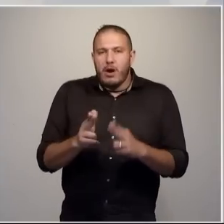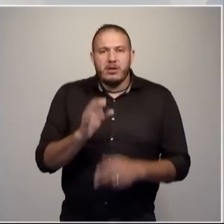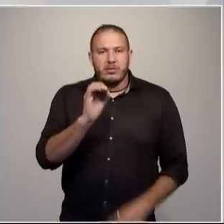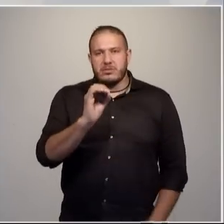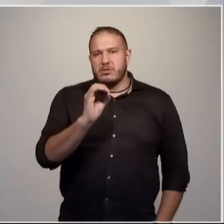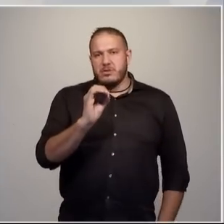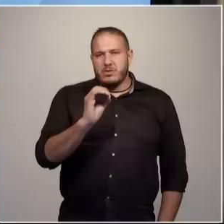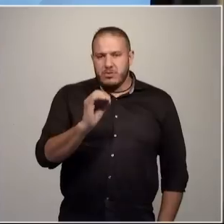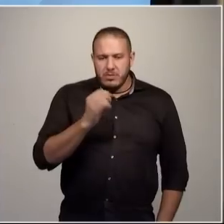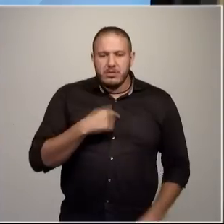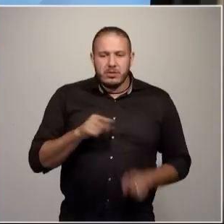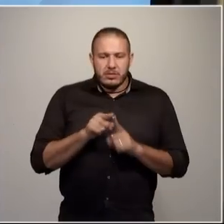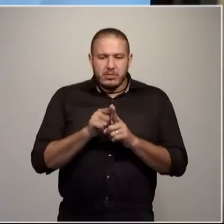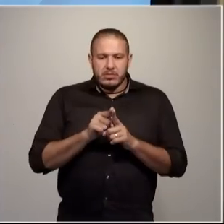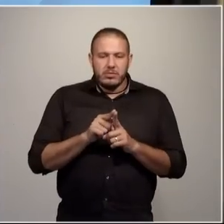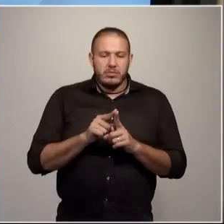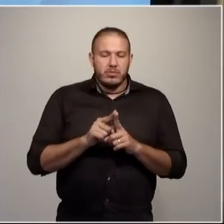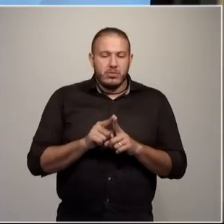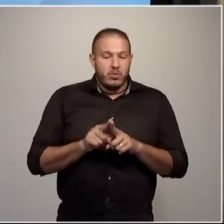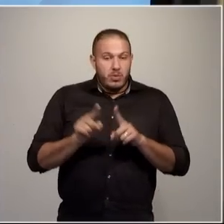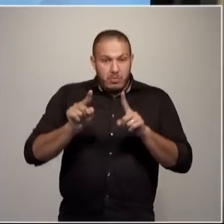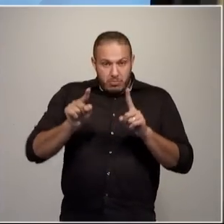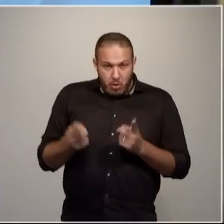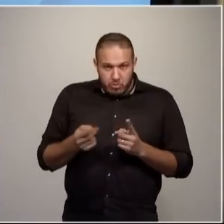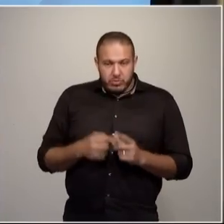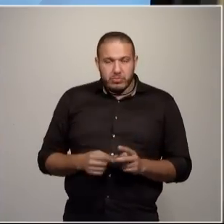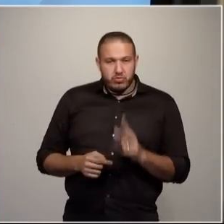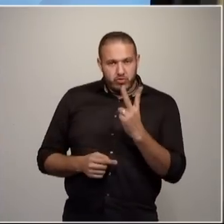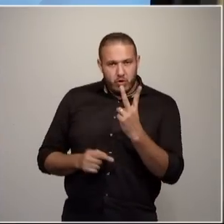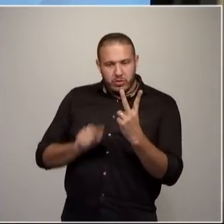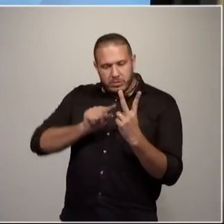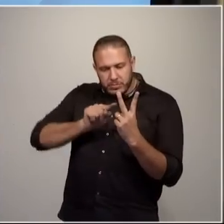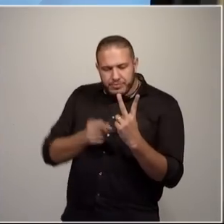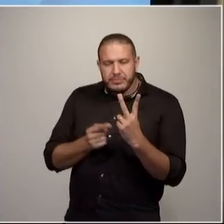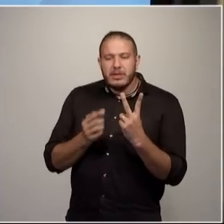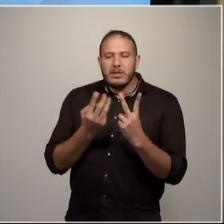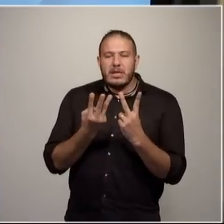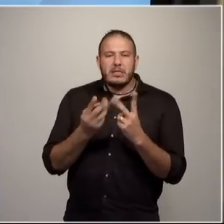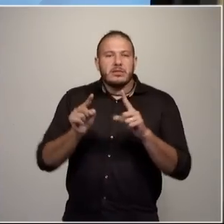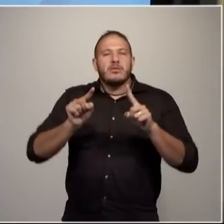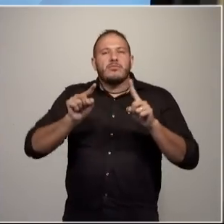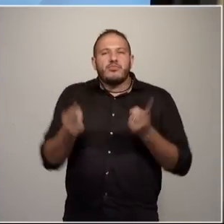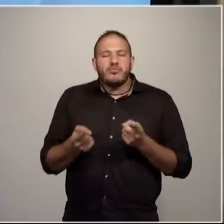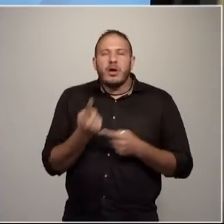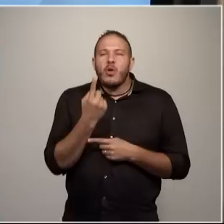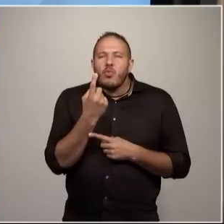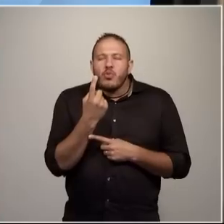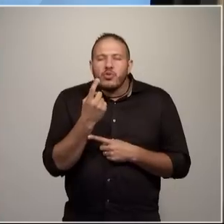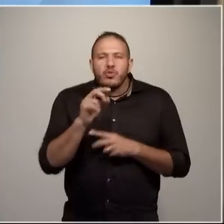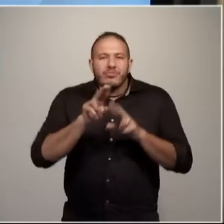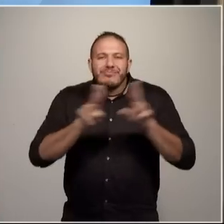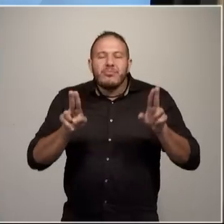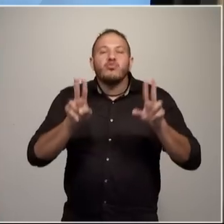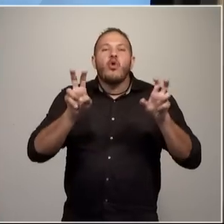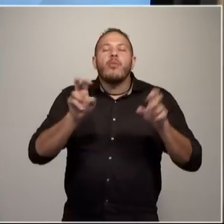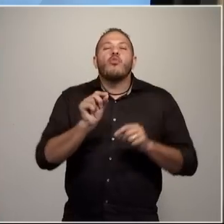Então, o ponto 2, 3 é o único ponto crítico dessa função.